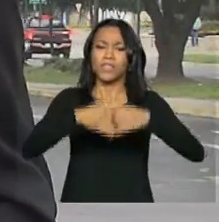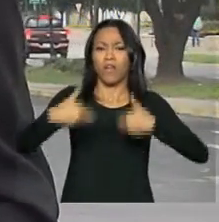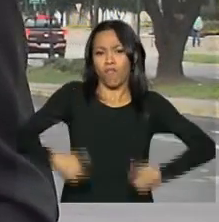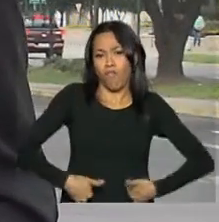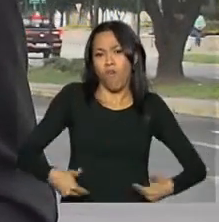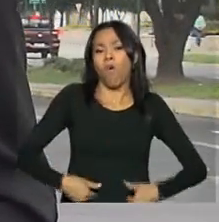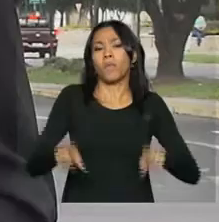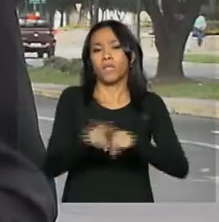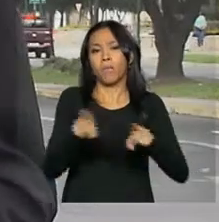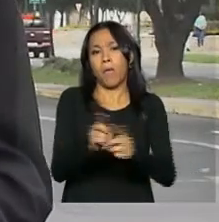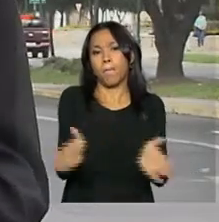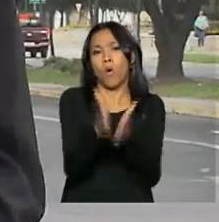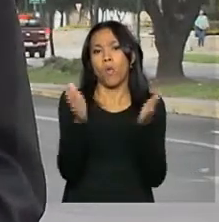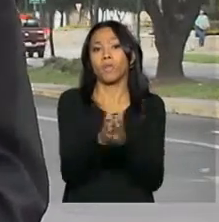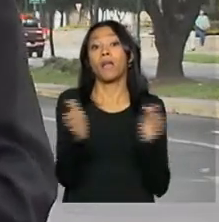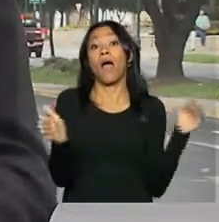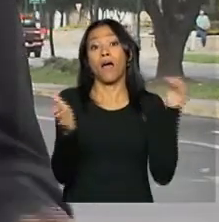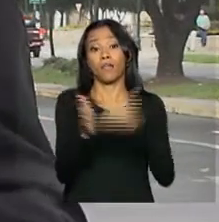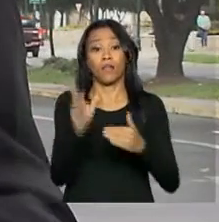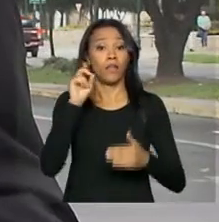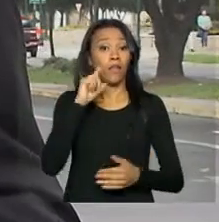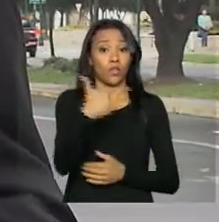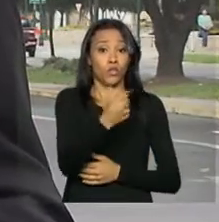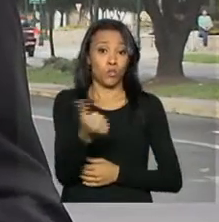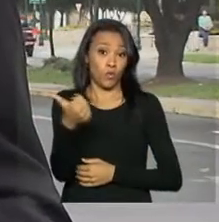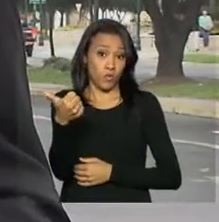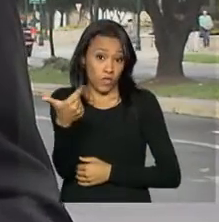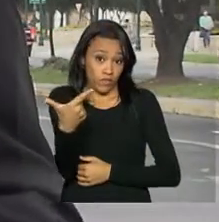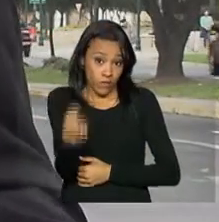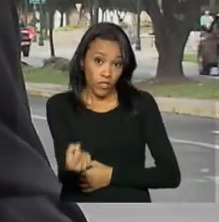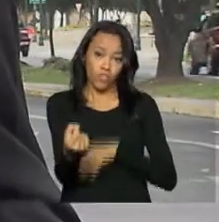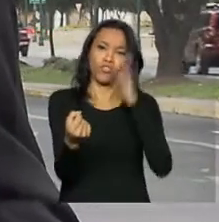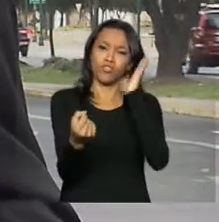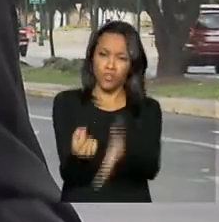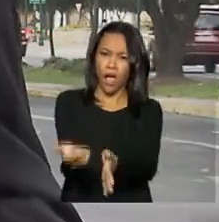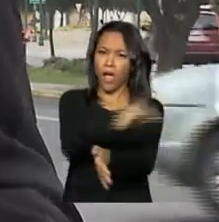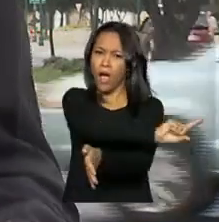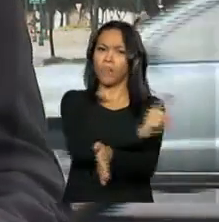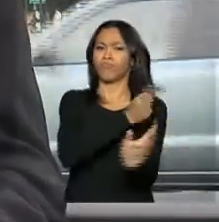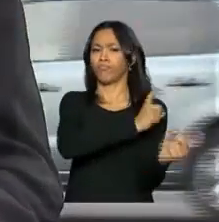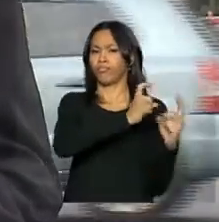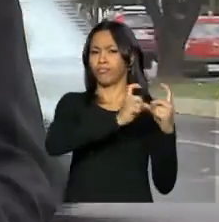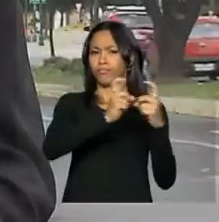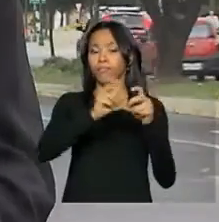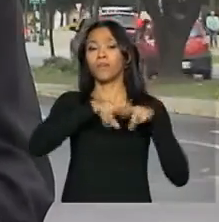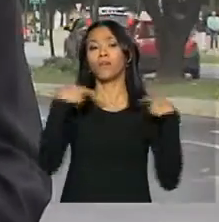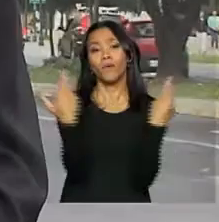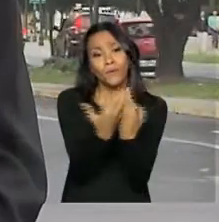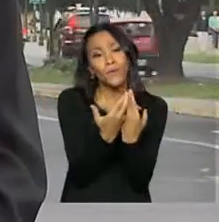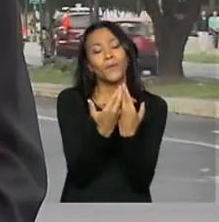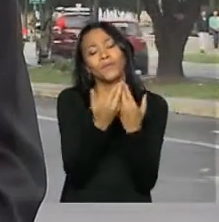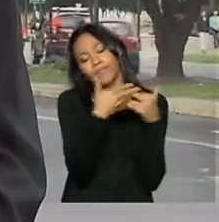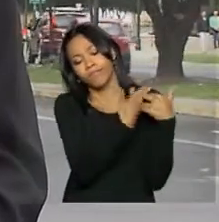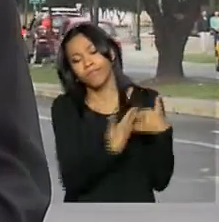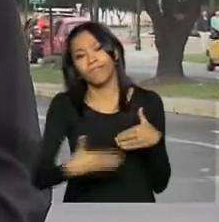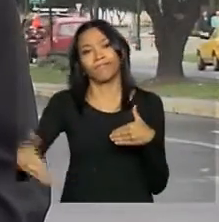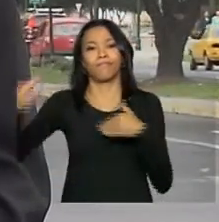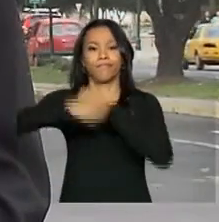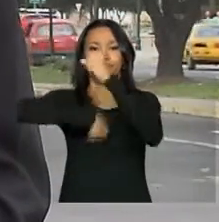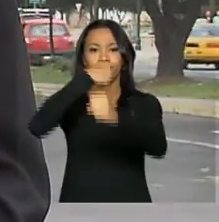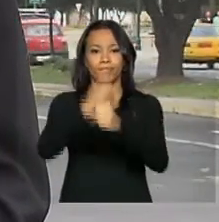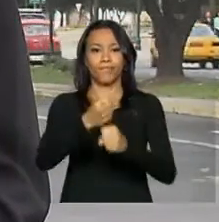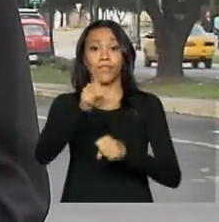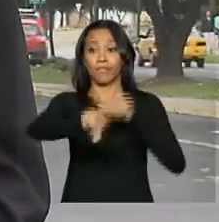continente até o ano 2020 essas ações já foram discutidas previamente e reuniões realizadas ao longo do ano com